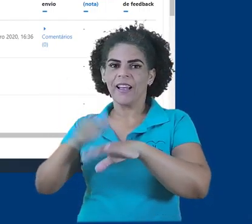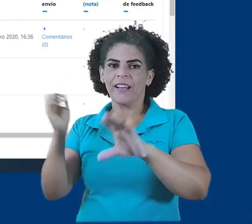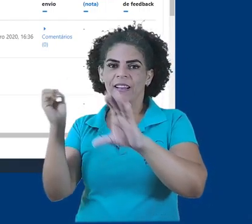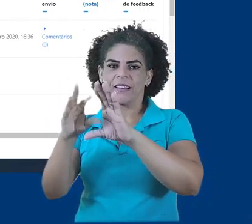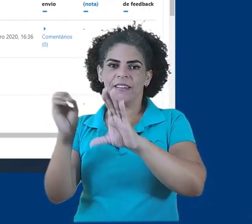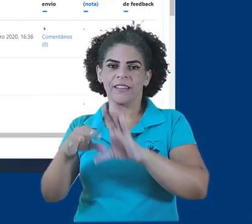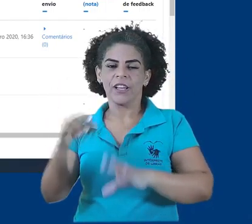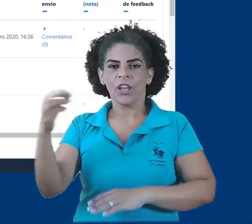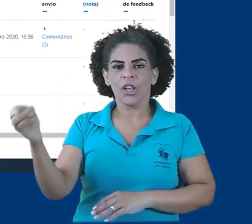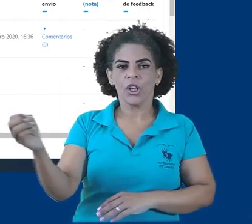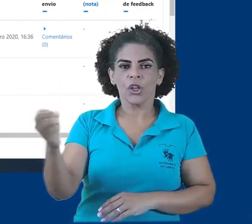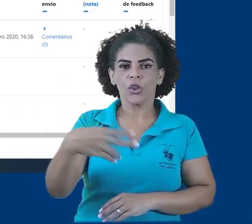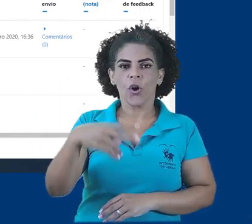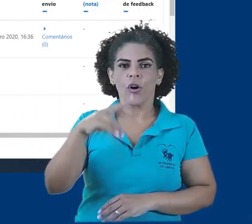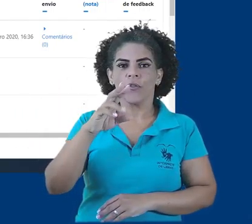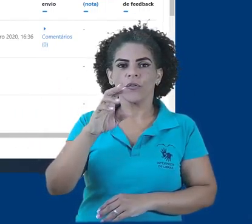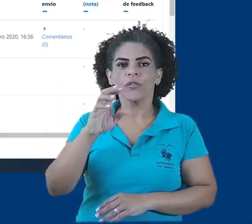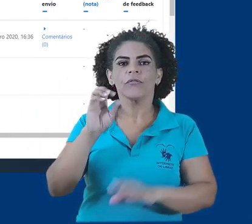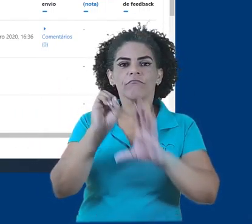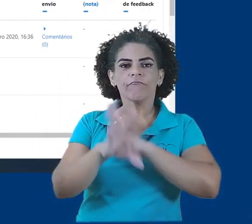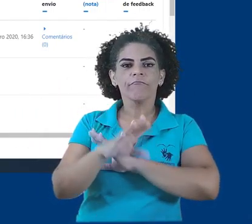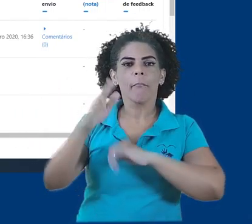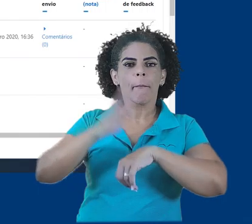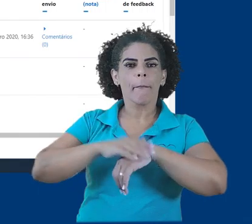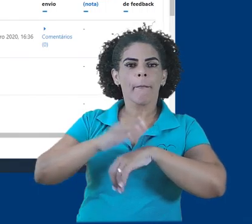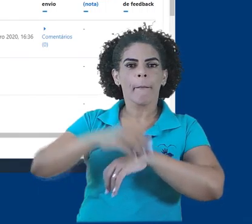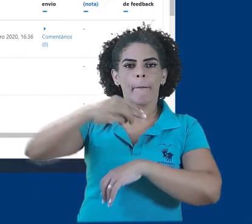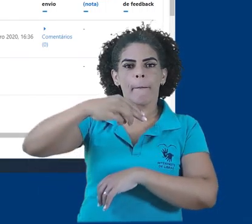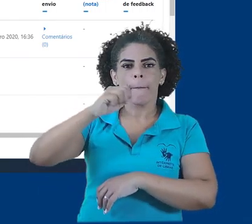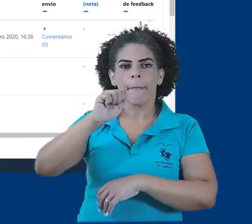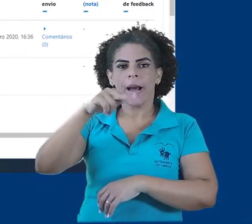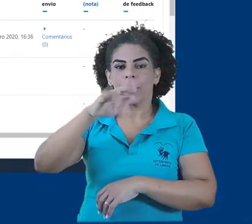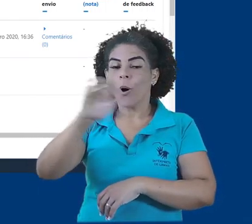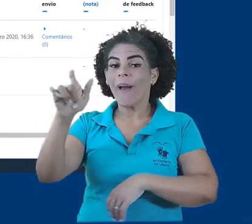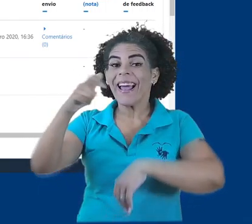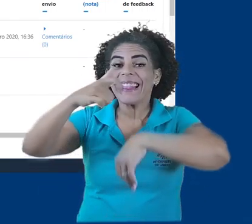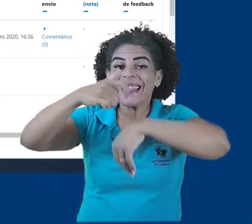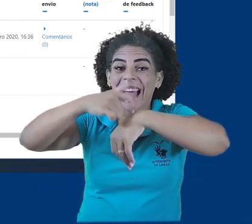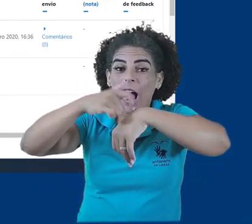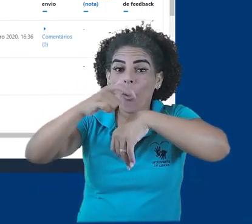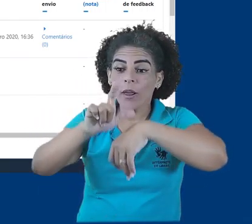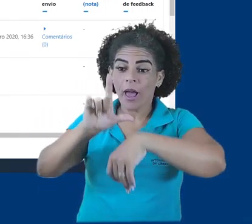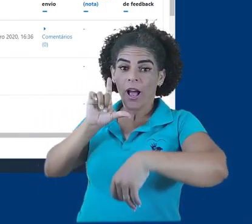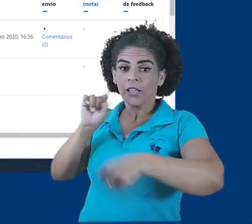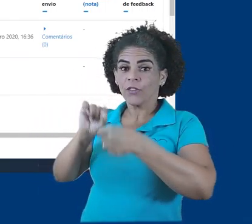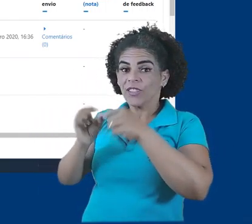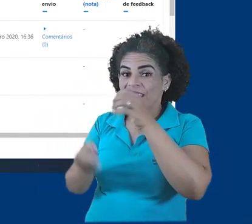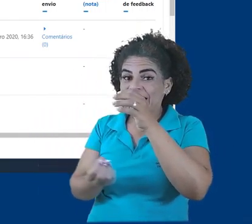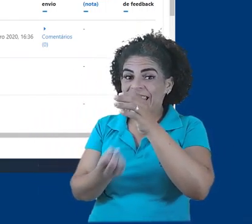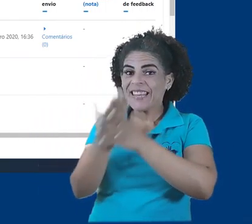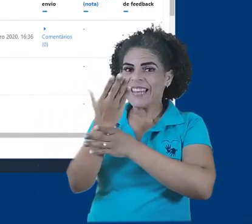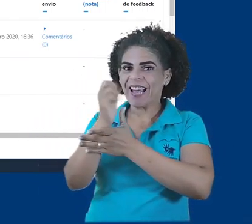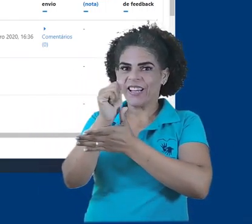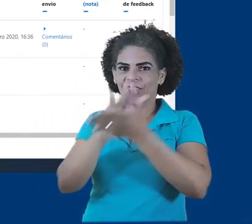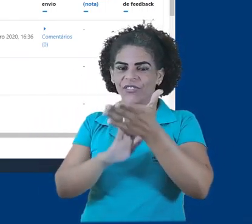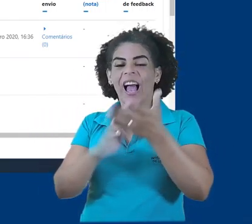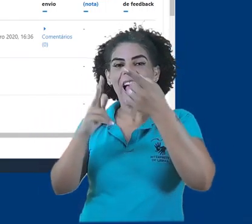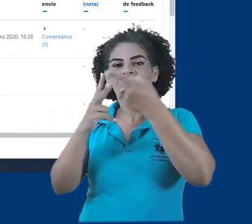assim envios novos envios feitos manualmente essas opções só existem no momento de criação da tarefa